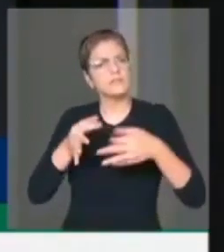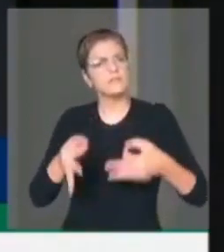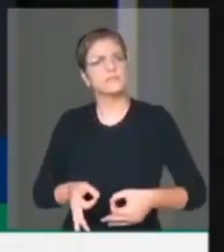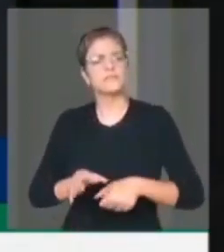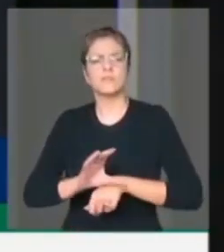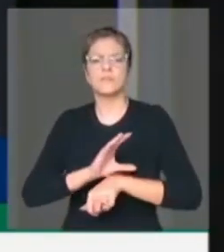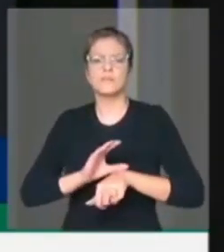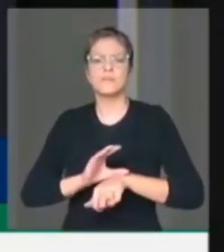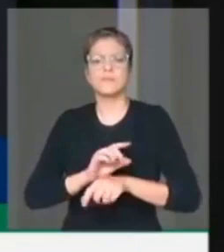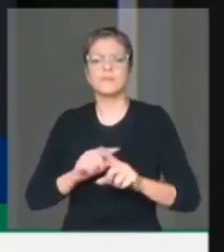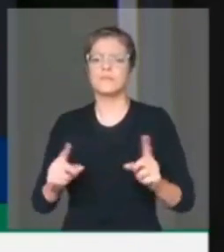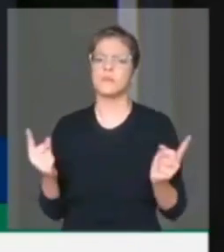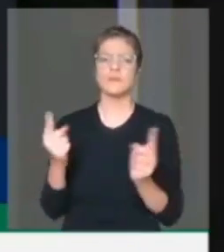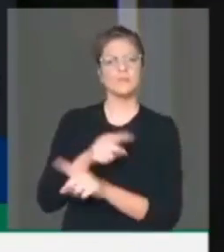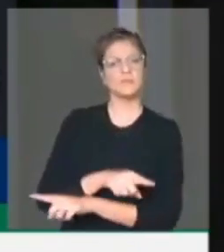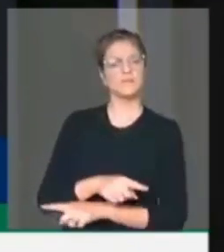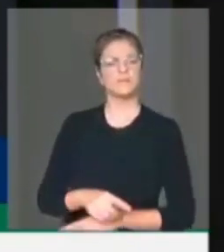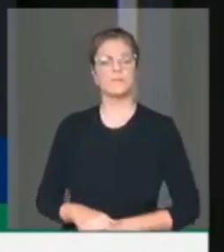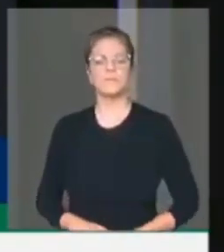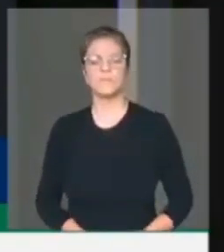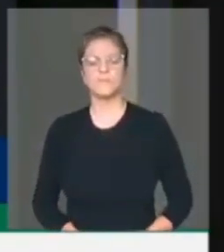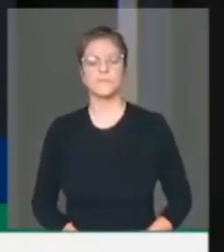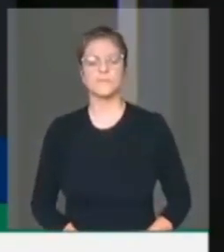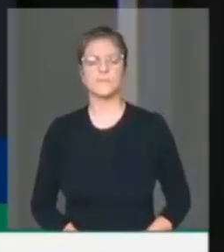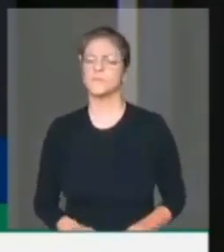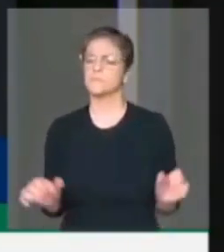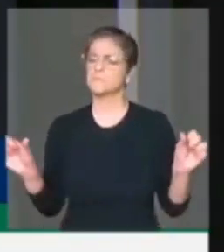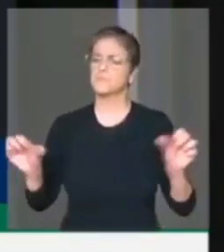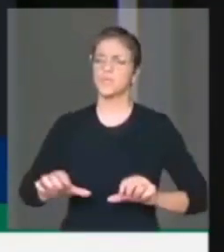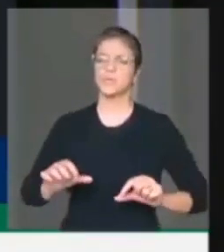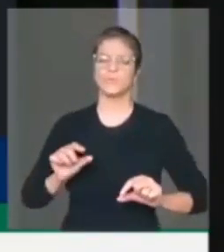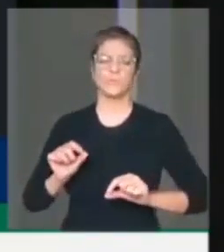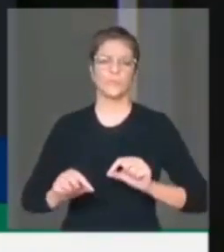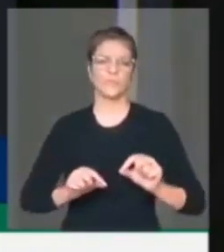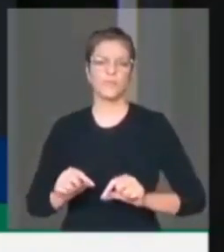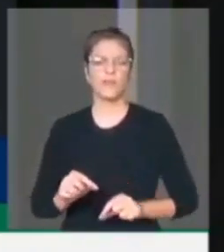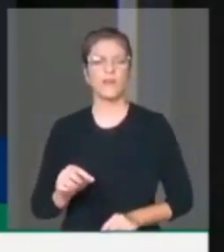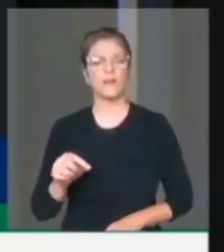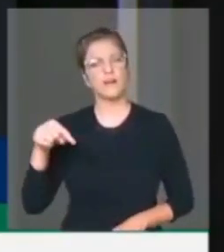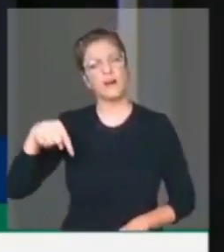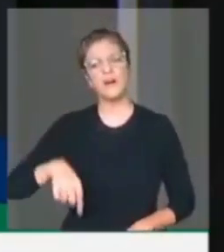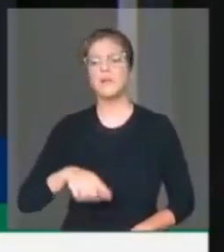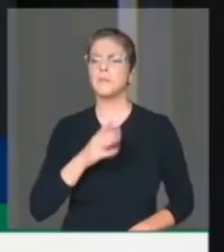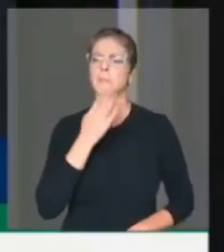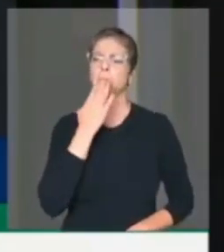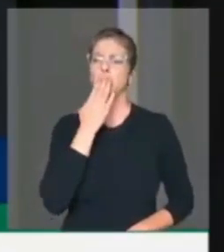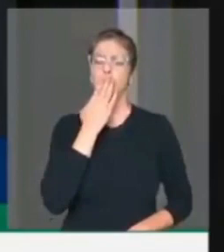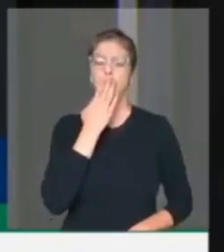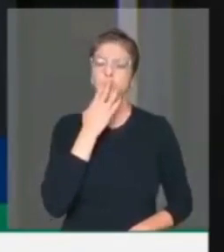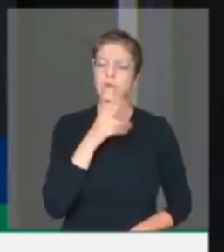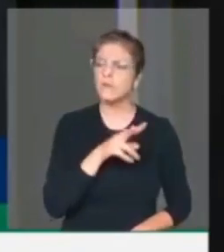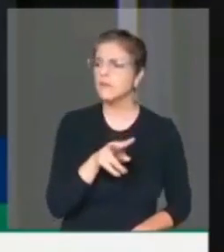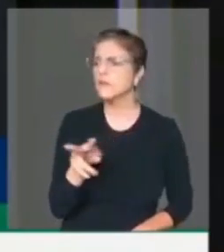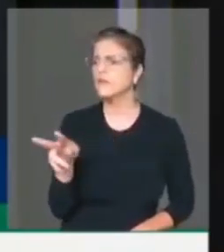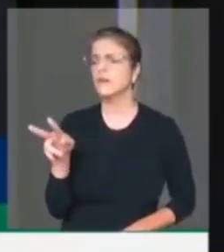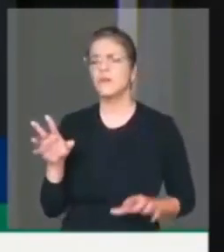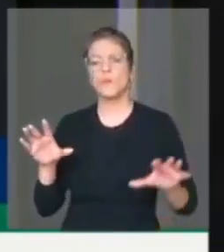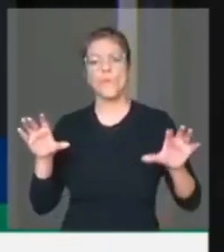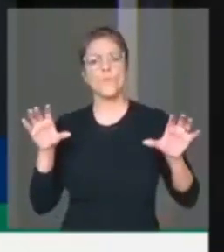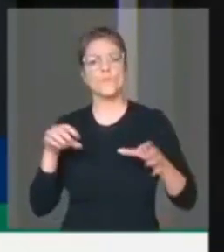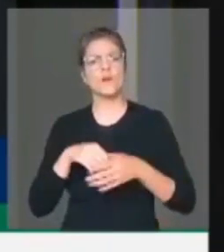da Constituição. O pior de tudo isso é ver o silêncio dessa casa, o silêncio e a